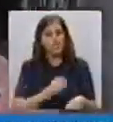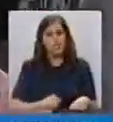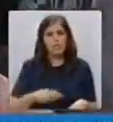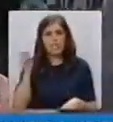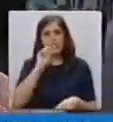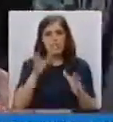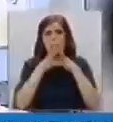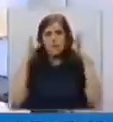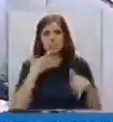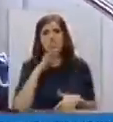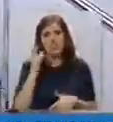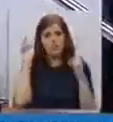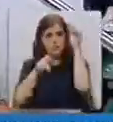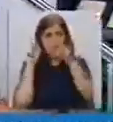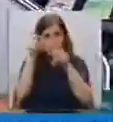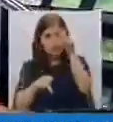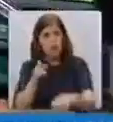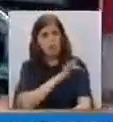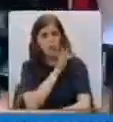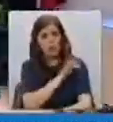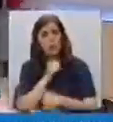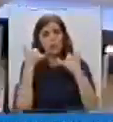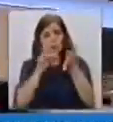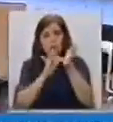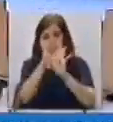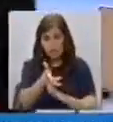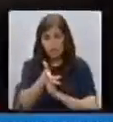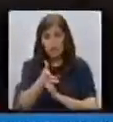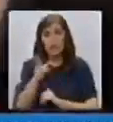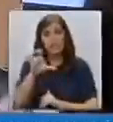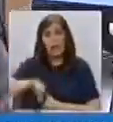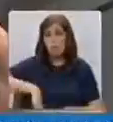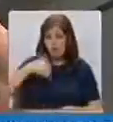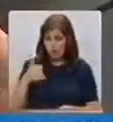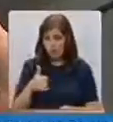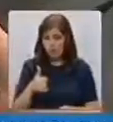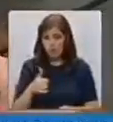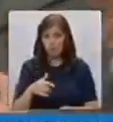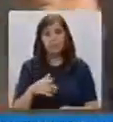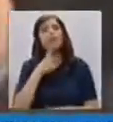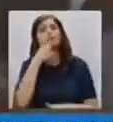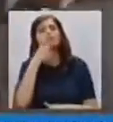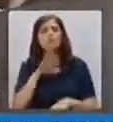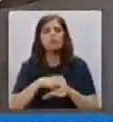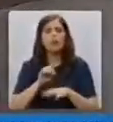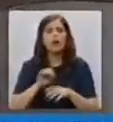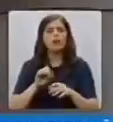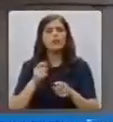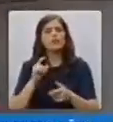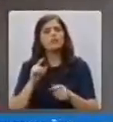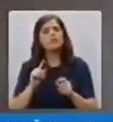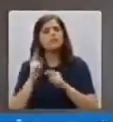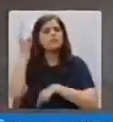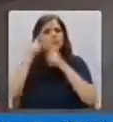estrangeiros que frequentam estas faculdades, logo a seguir ao Brasil e a Cabo Verde. Questionado sobre a polémica dos vistos gold, o ministro adjunto disse